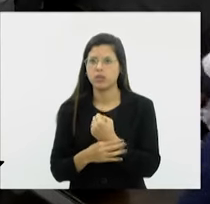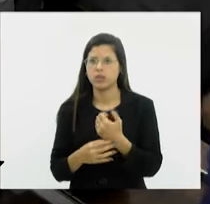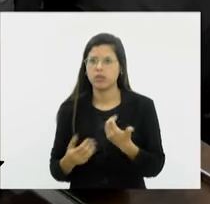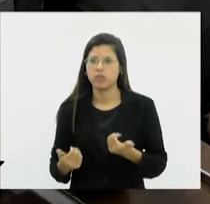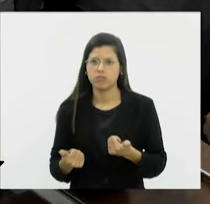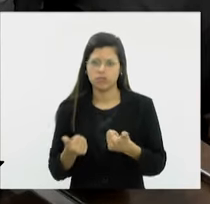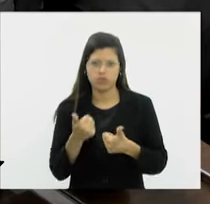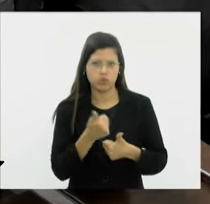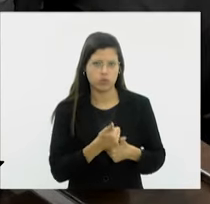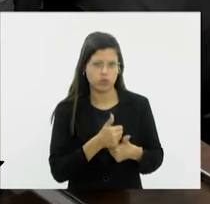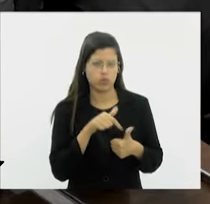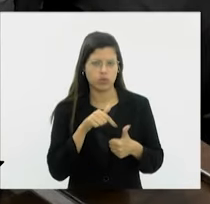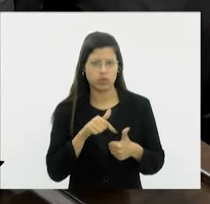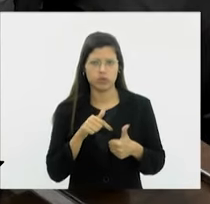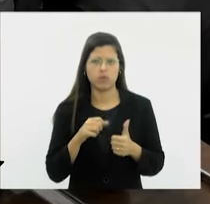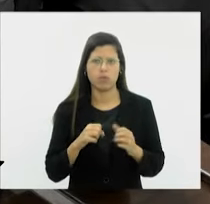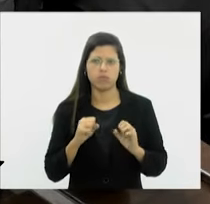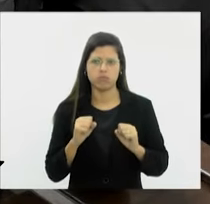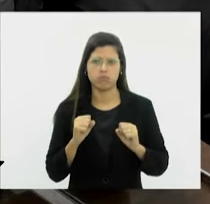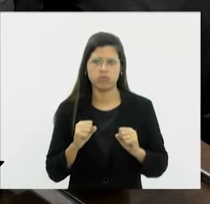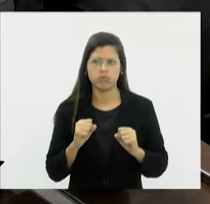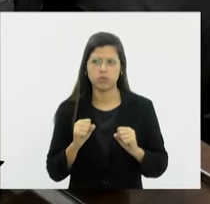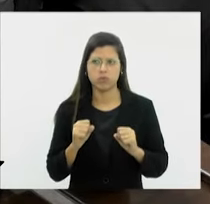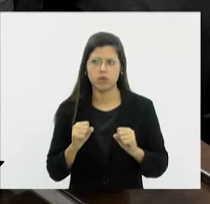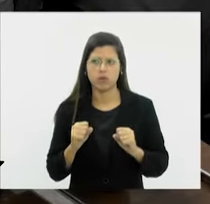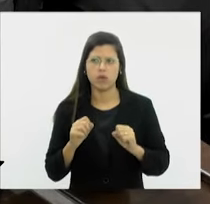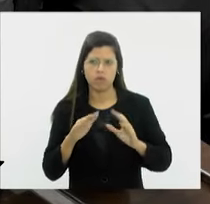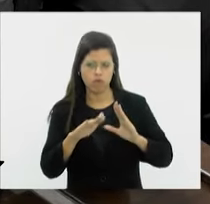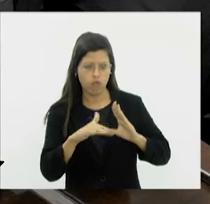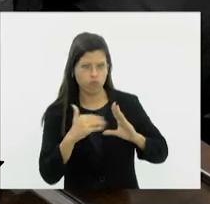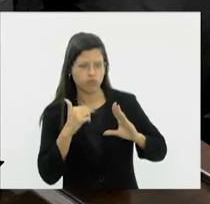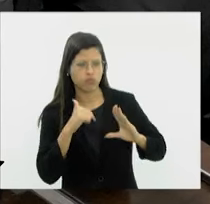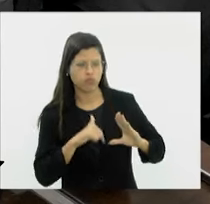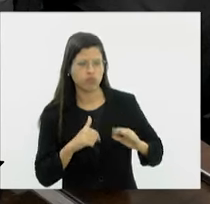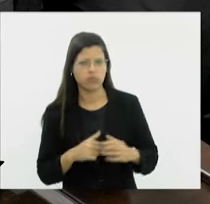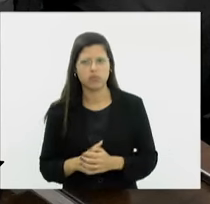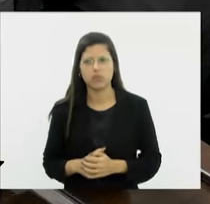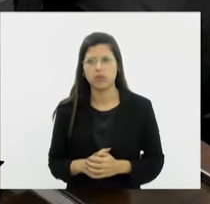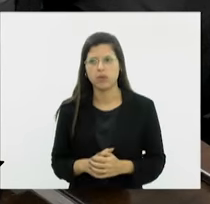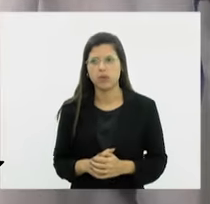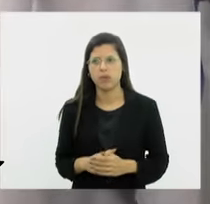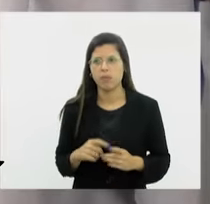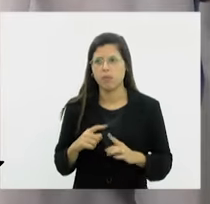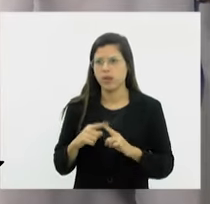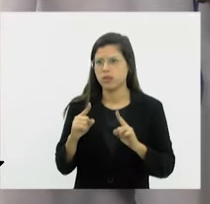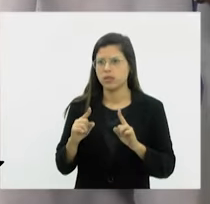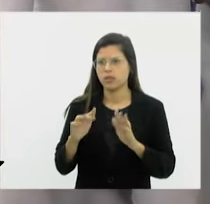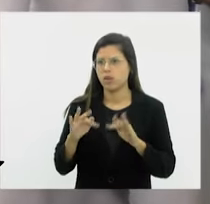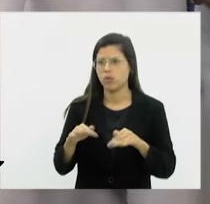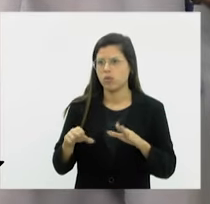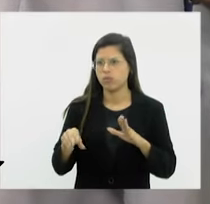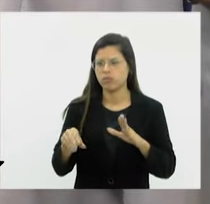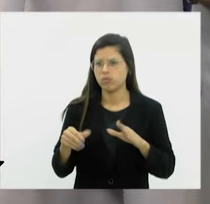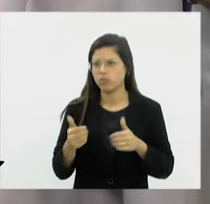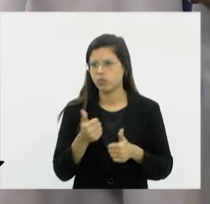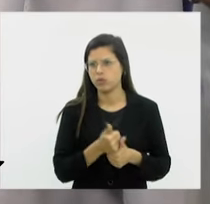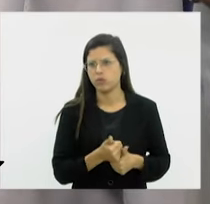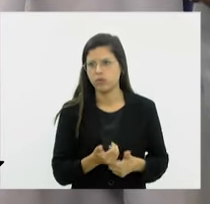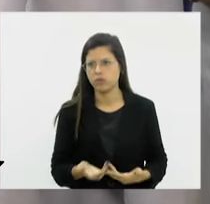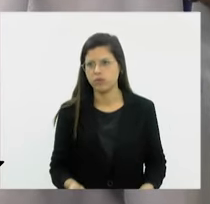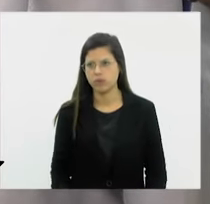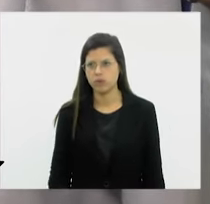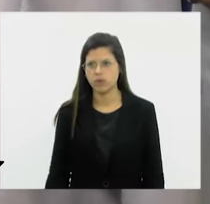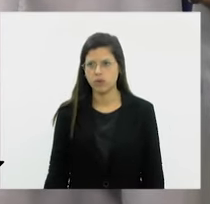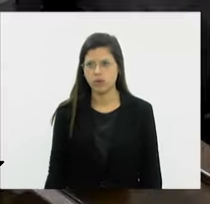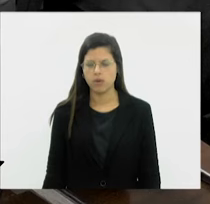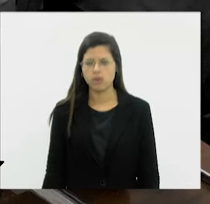nós poderíamos obrigatoriamente vir de volta para cá. No entanto, ele não concluiu por substitutivo. É que, senhor presidente, é